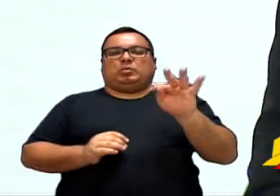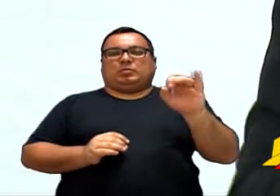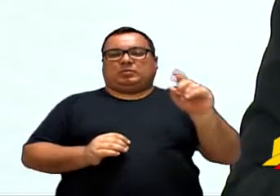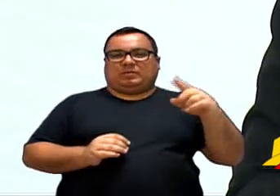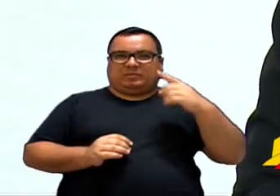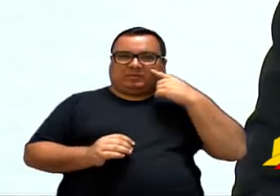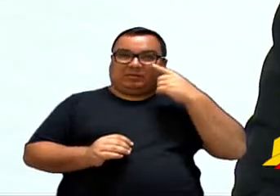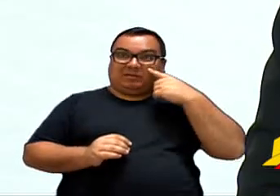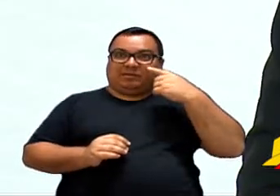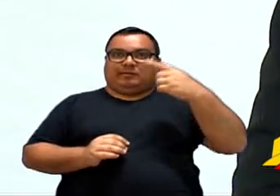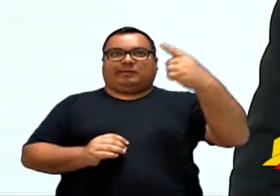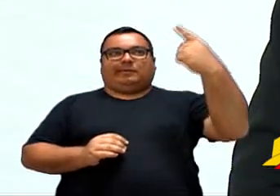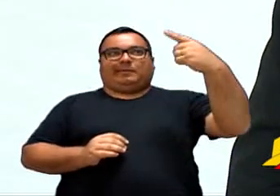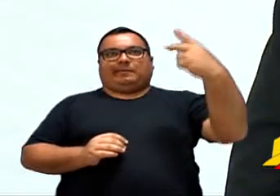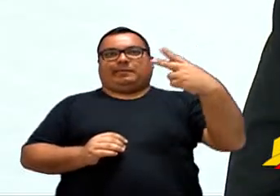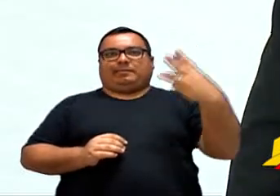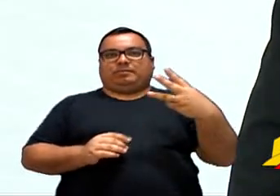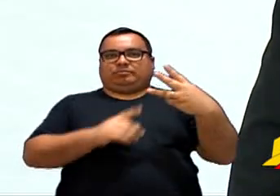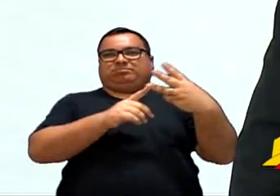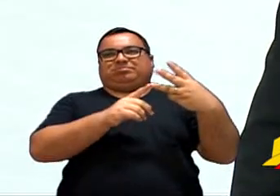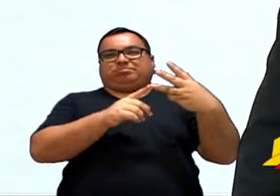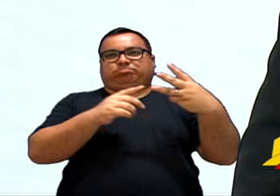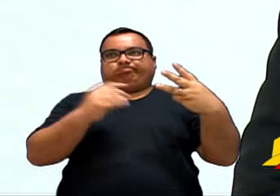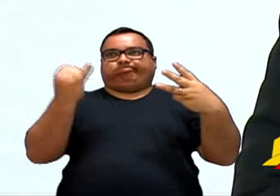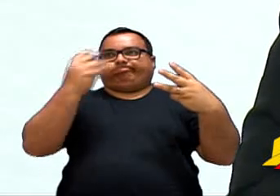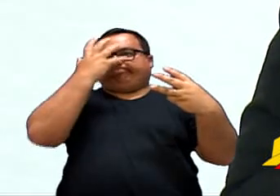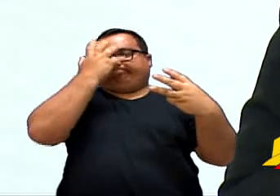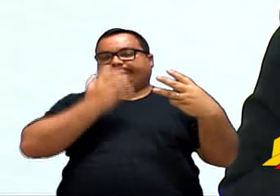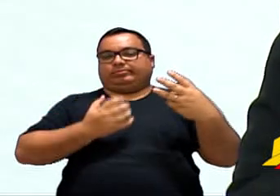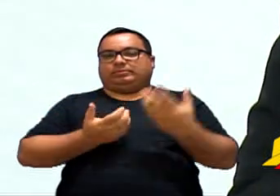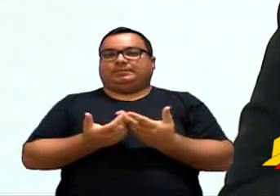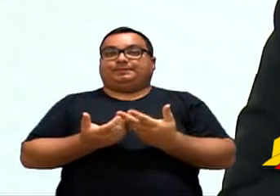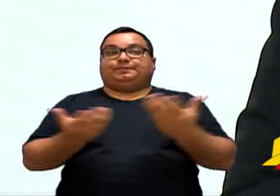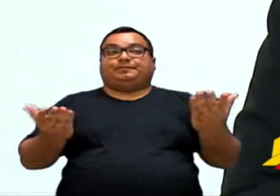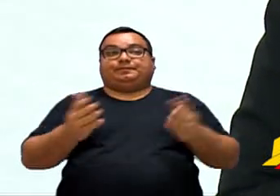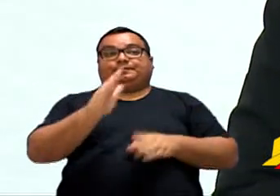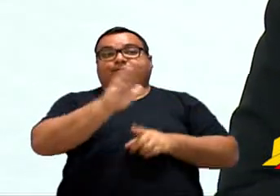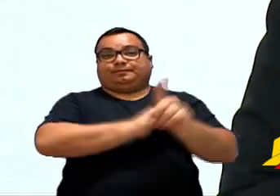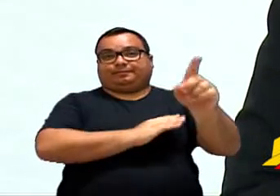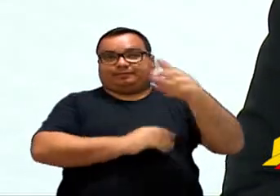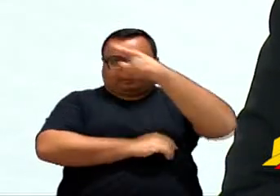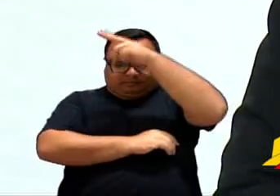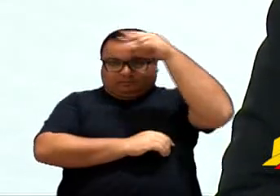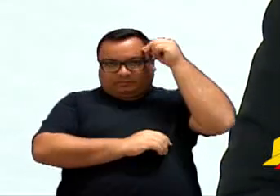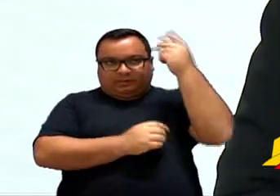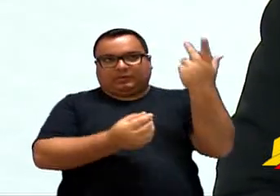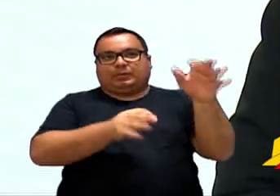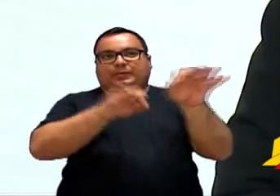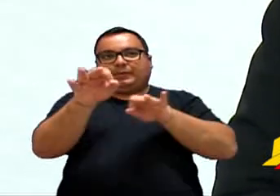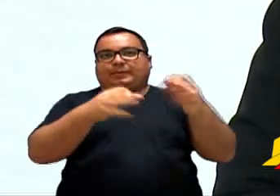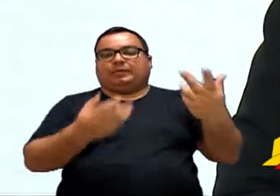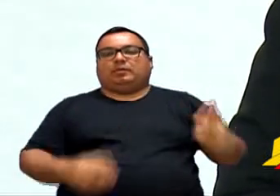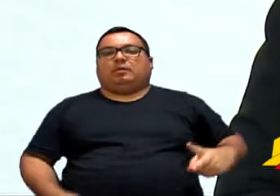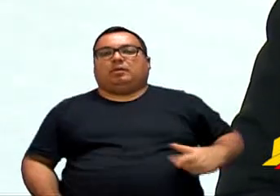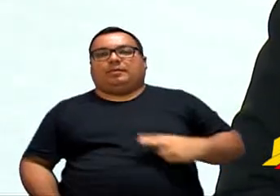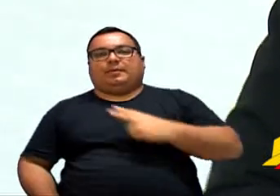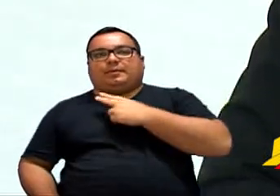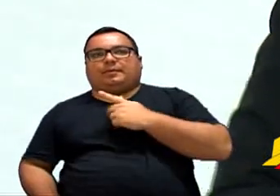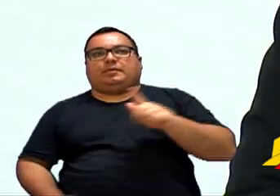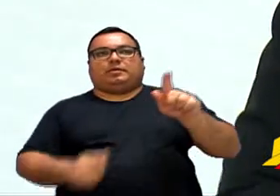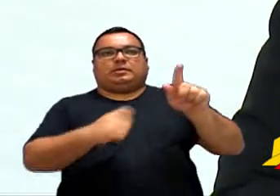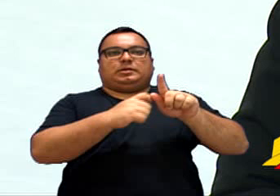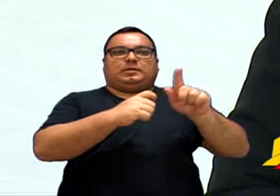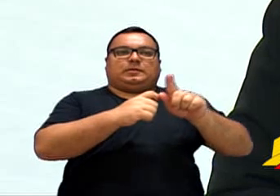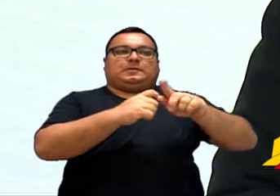importante. Nós estamos questionando a prefeitura sobre as cirurgias, os procedimentos cirúrgicos, ginecológicos na